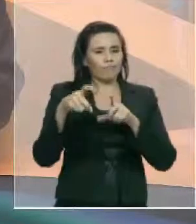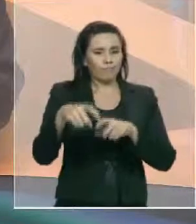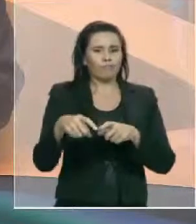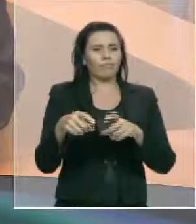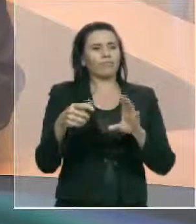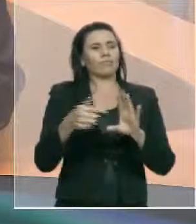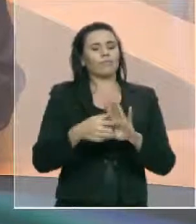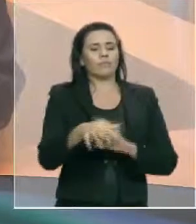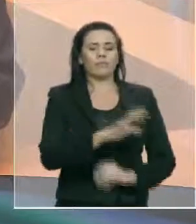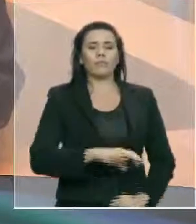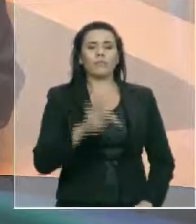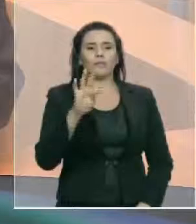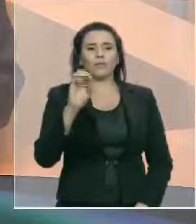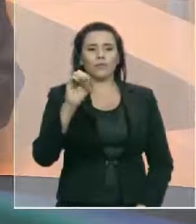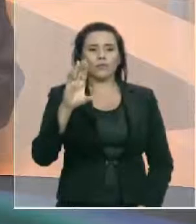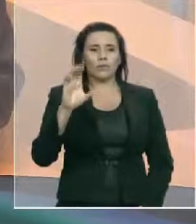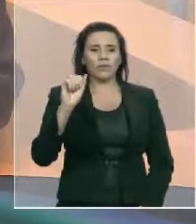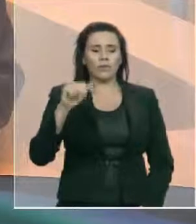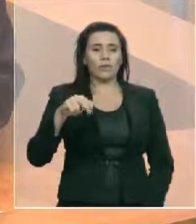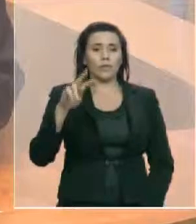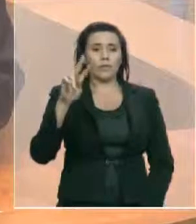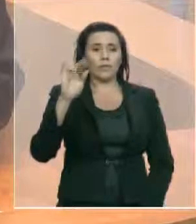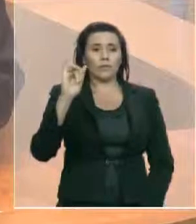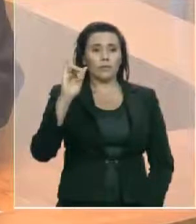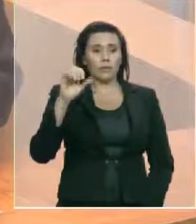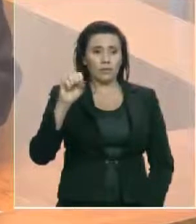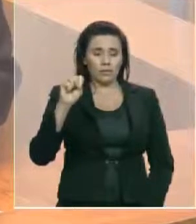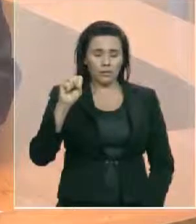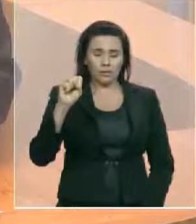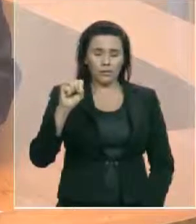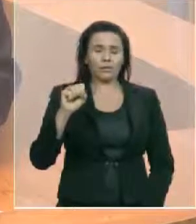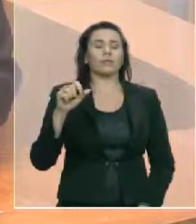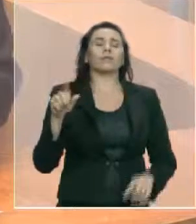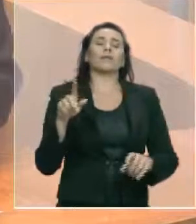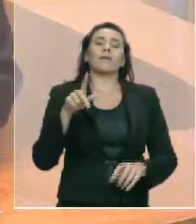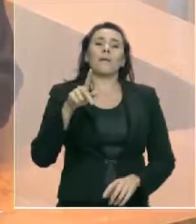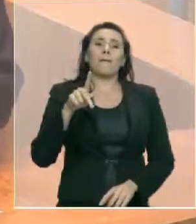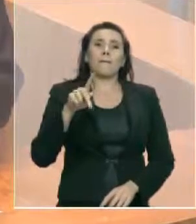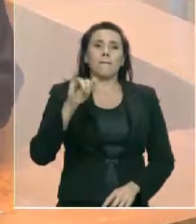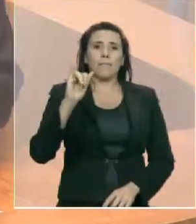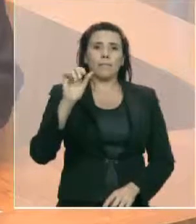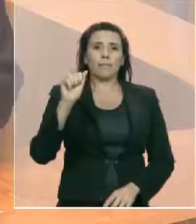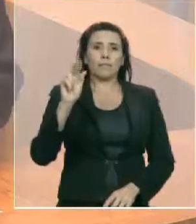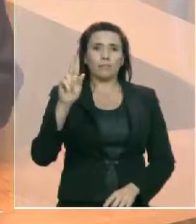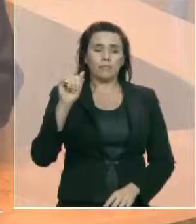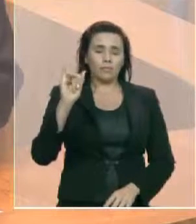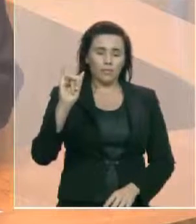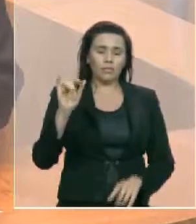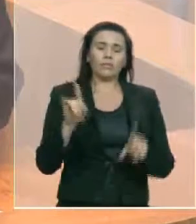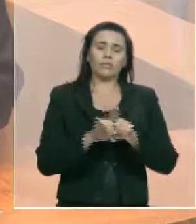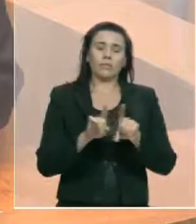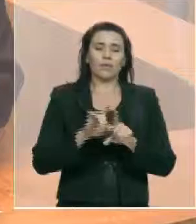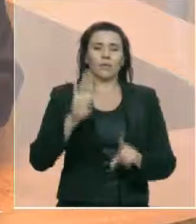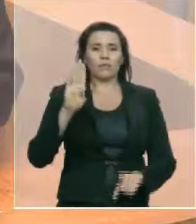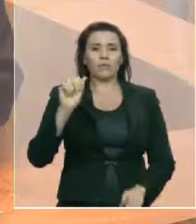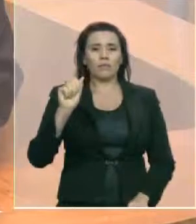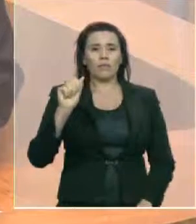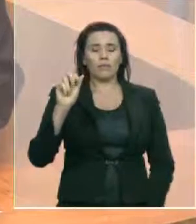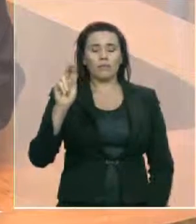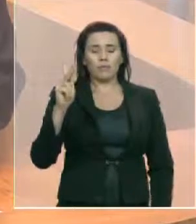Tocantins, Piauí e da Bahia. A relação publicada no Diário Oficial da